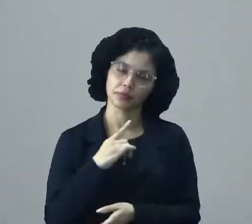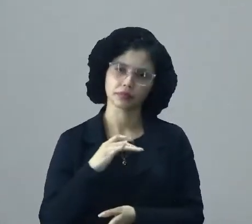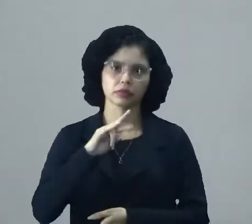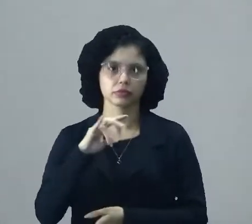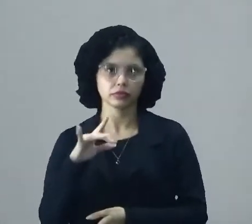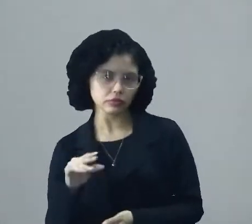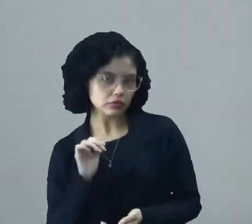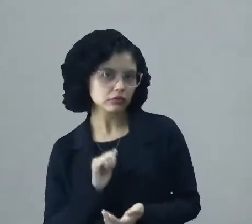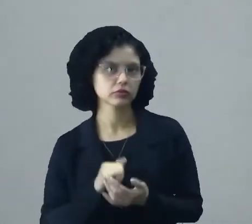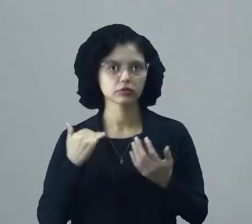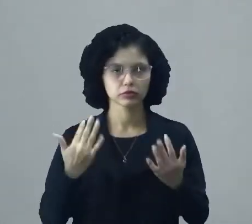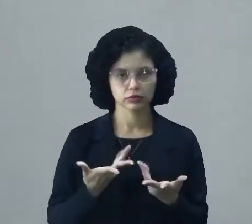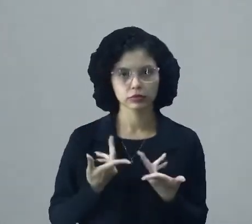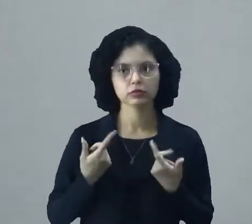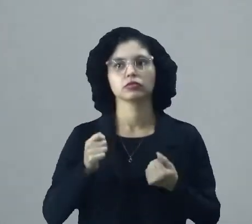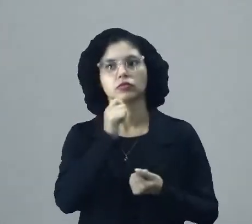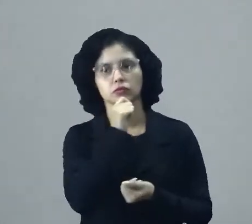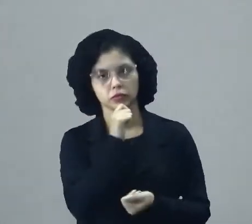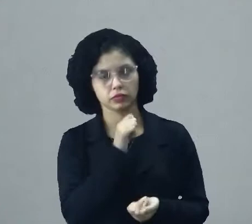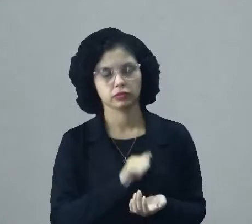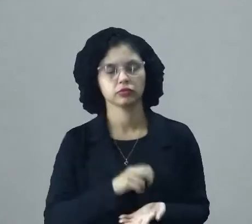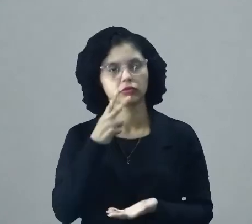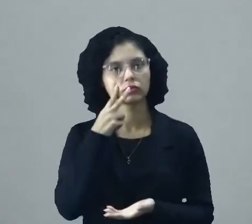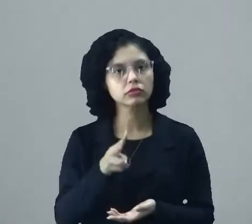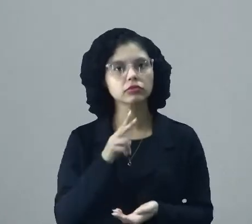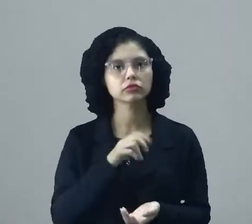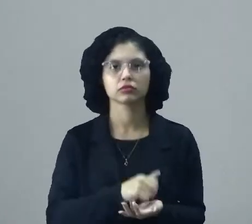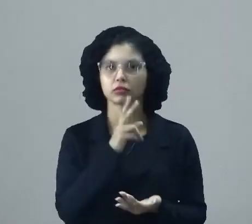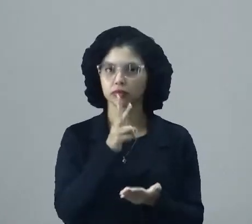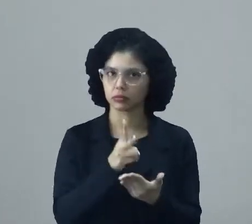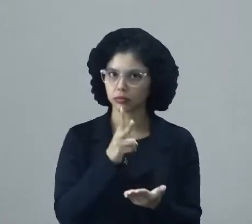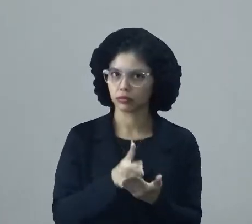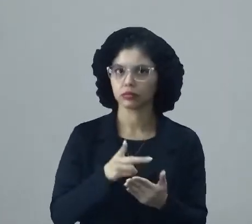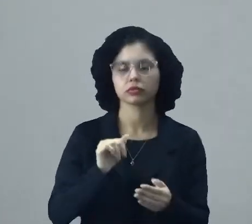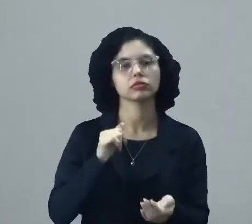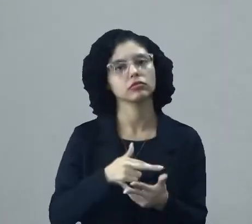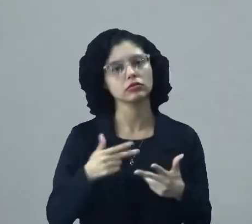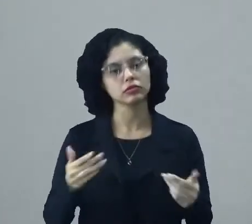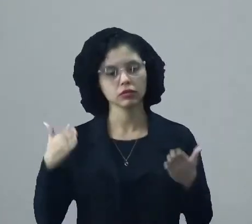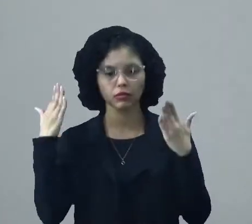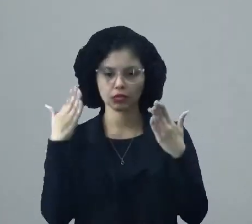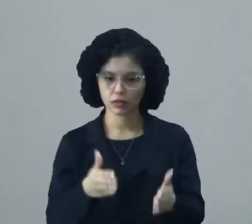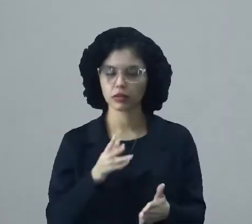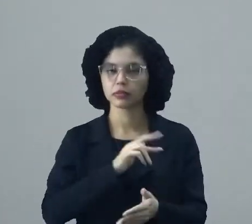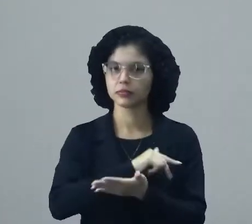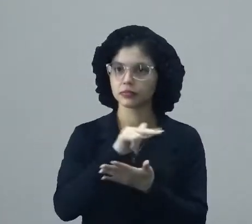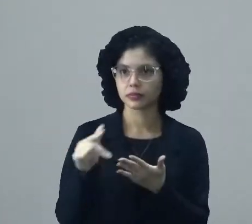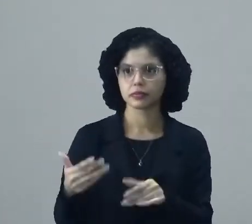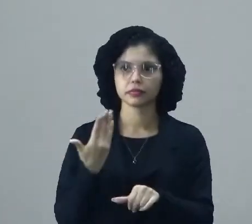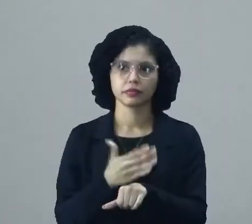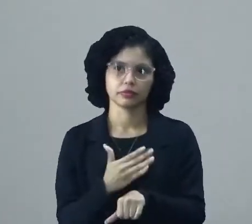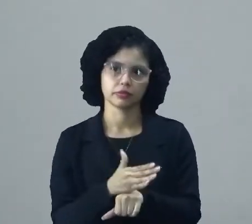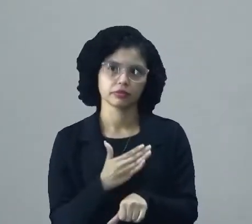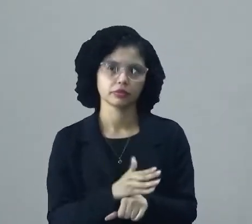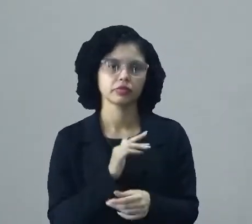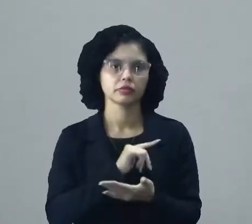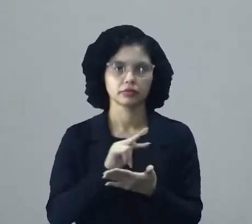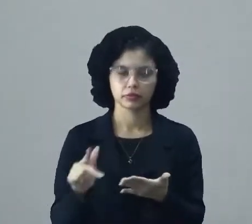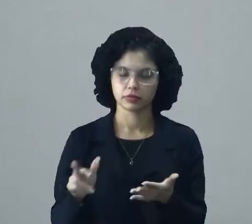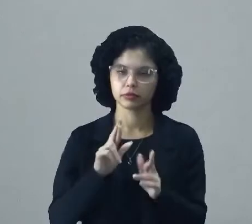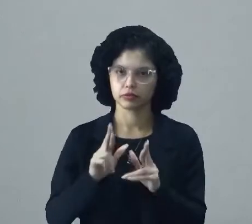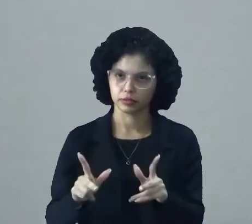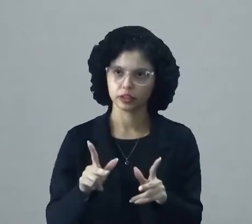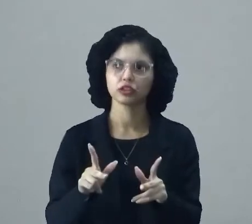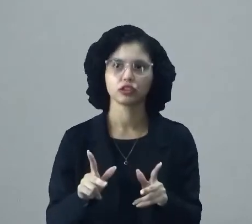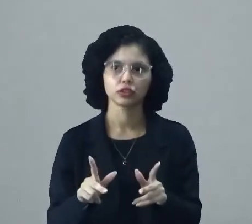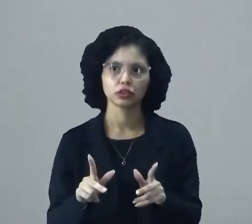tem coordenação, tem agilidade. Então, vejam que mesmo sendo do mesmo segmento, tem diversas práticas que são realizadas de forma